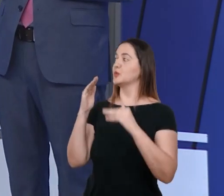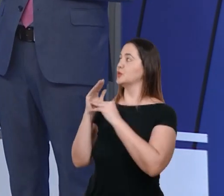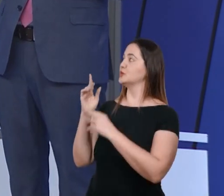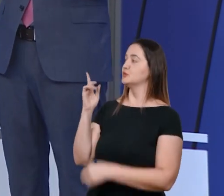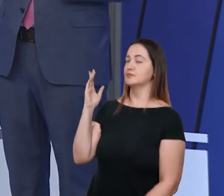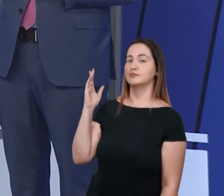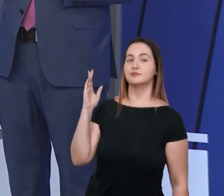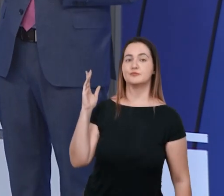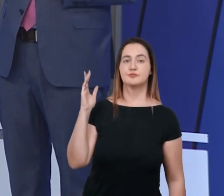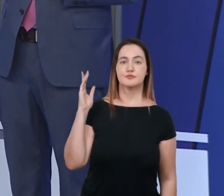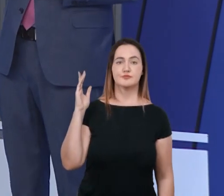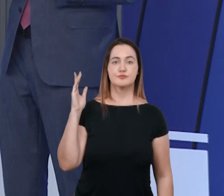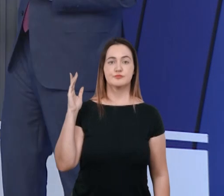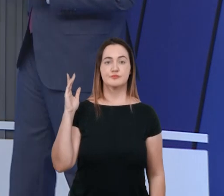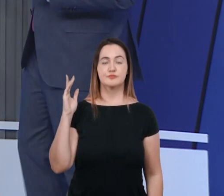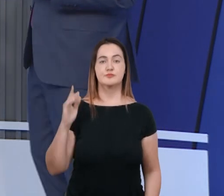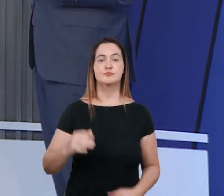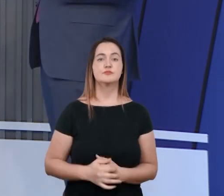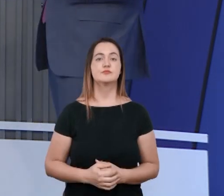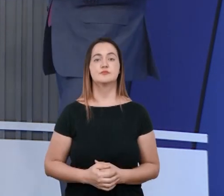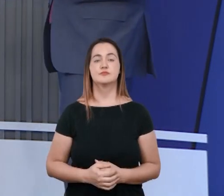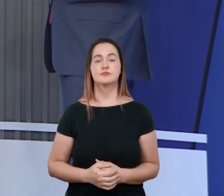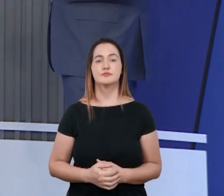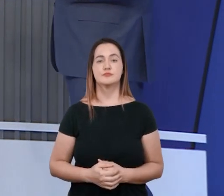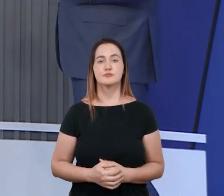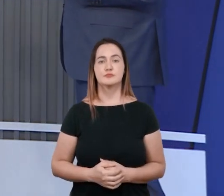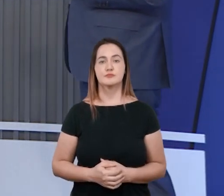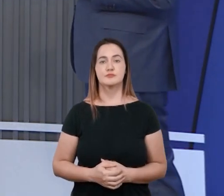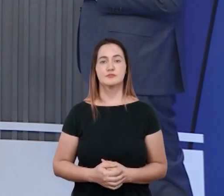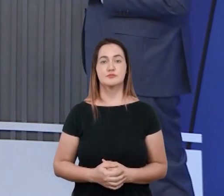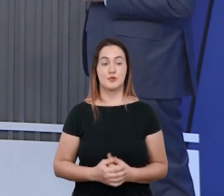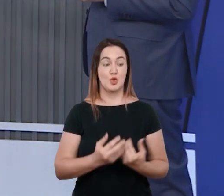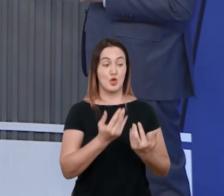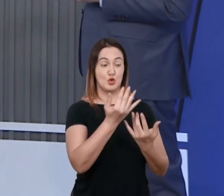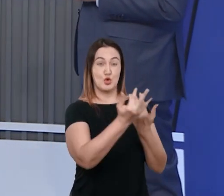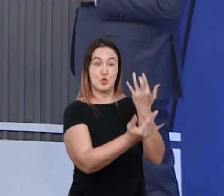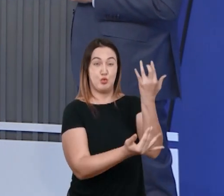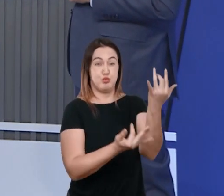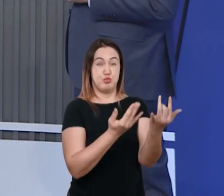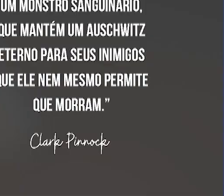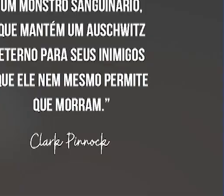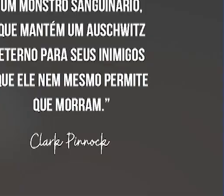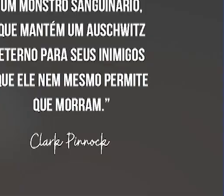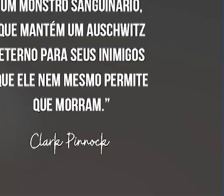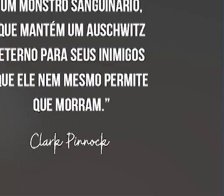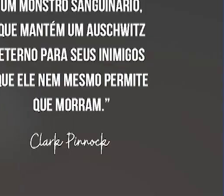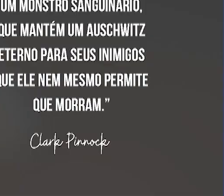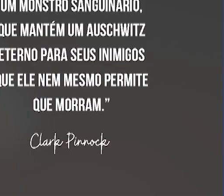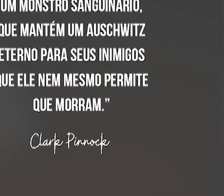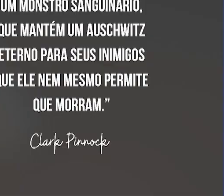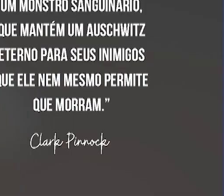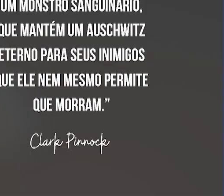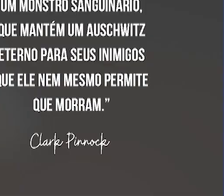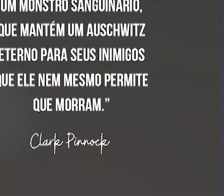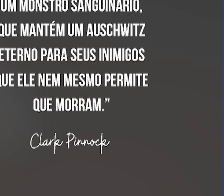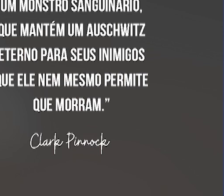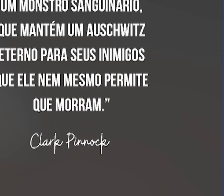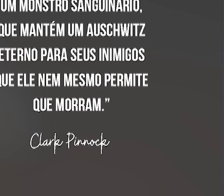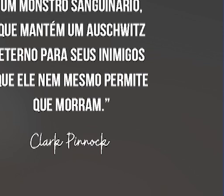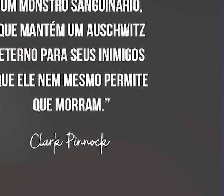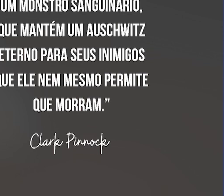sendo atormentados. E para terminar, Clark Pinnock escreveu, o tormento